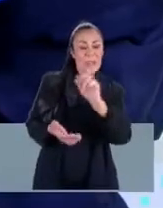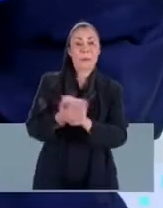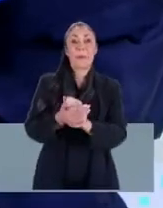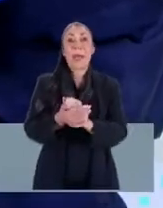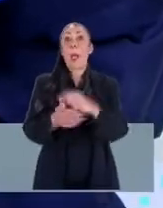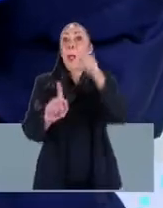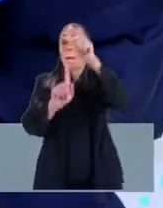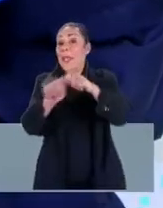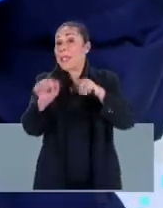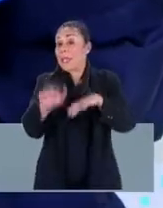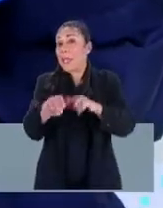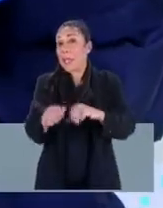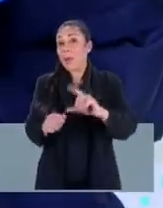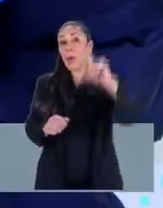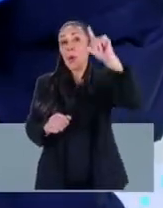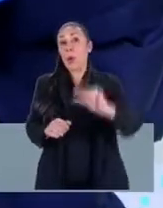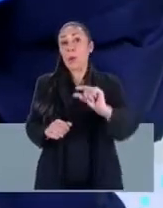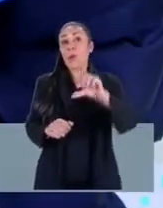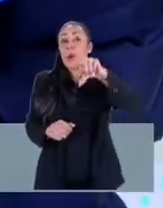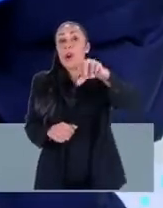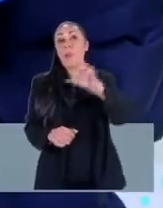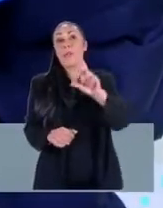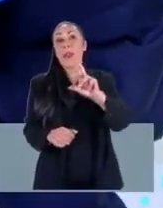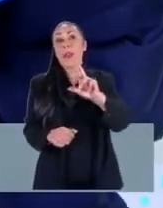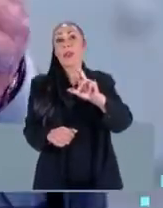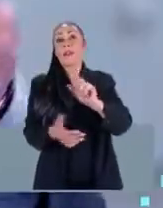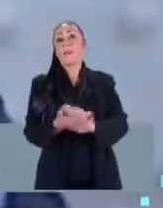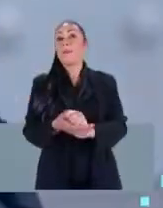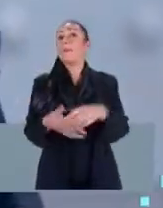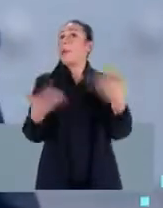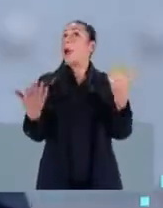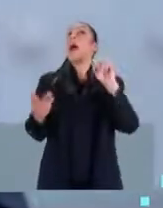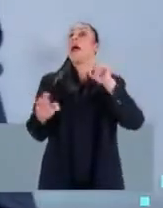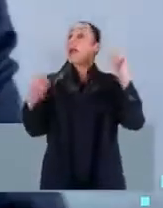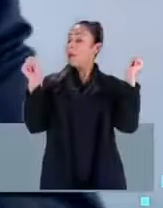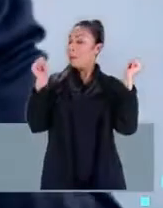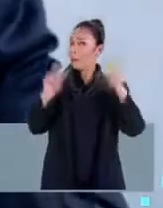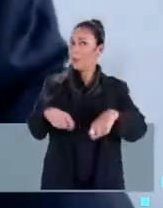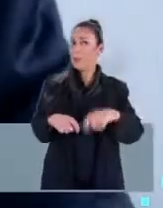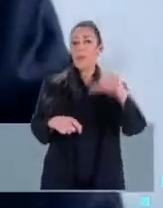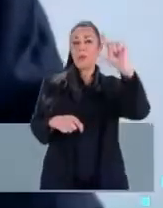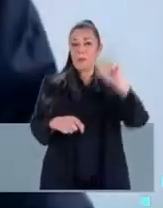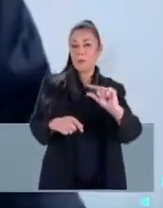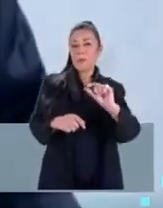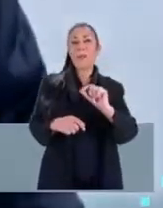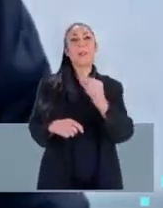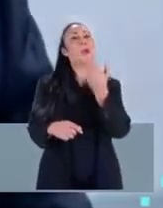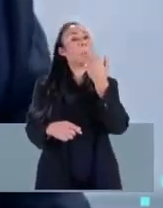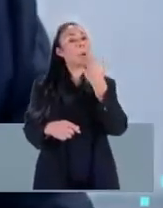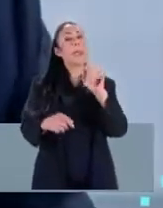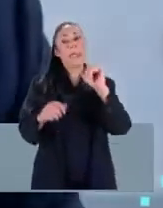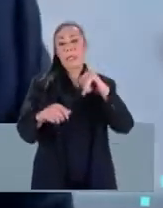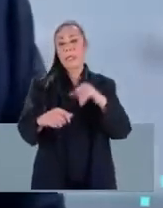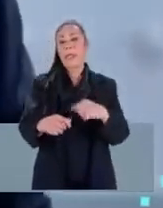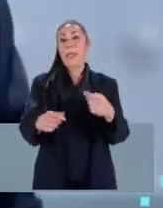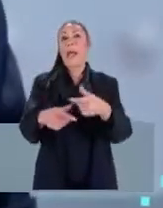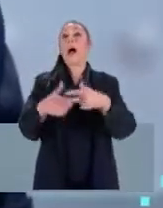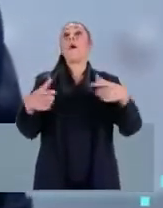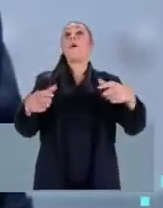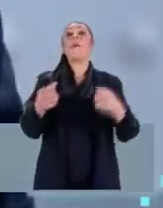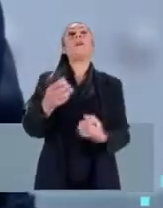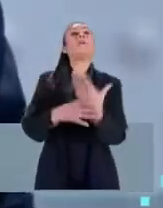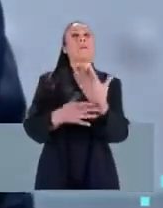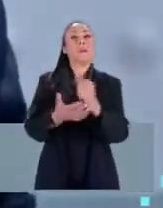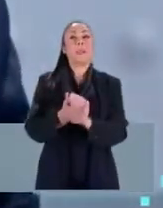2003, tinha baixado para R$9. Então, é possível você reduzir o preço da comida, primeiro, aumentando a